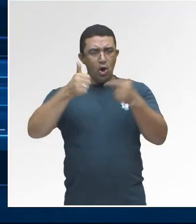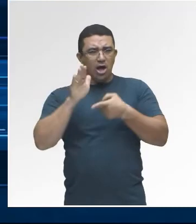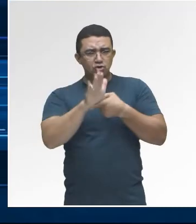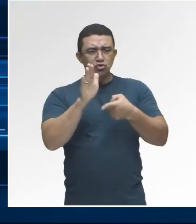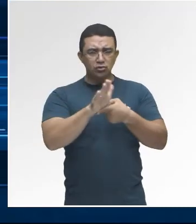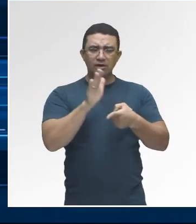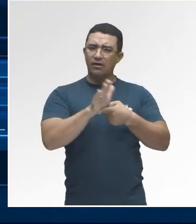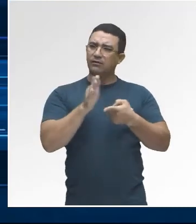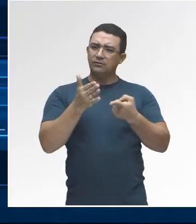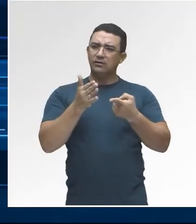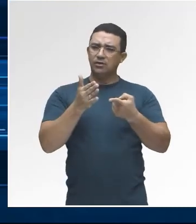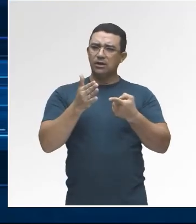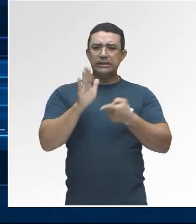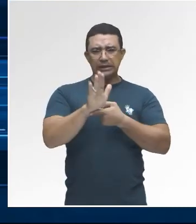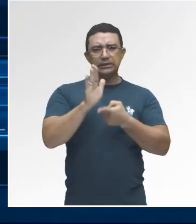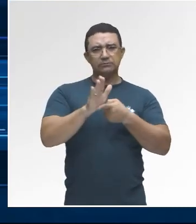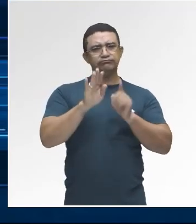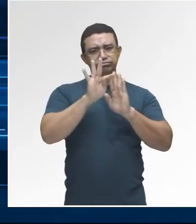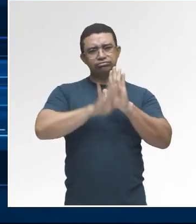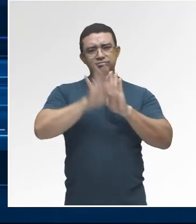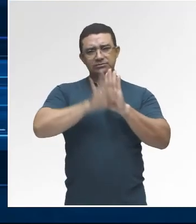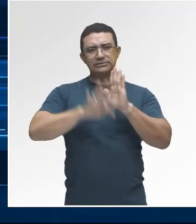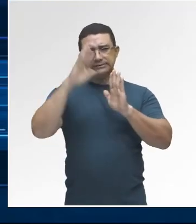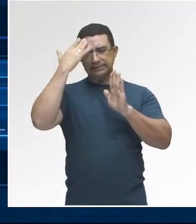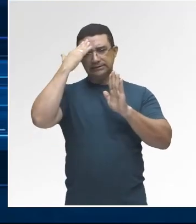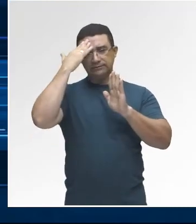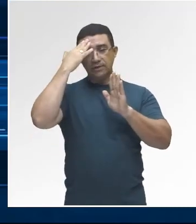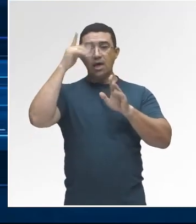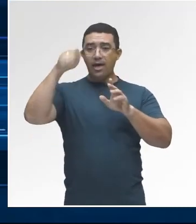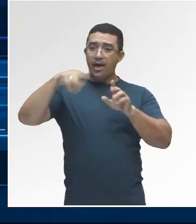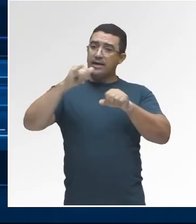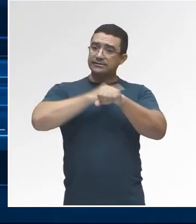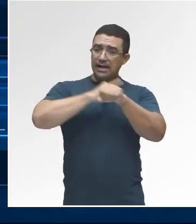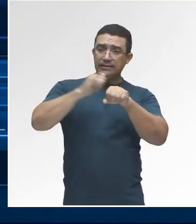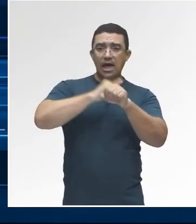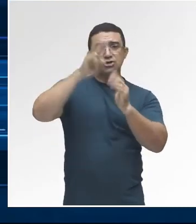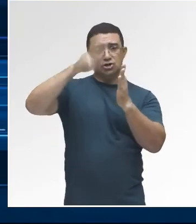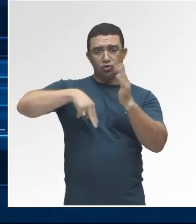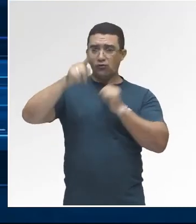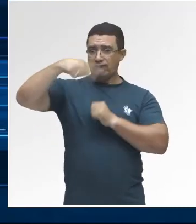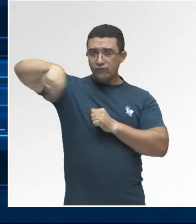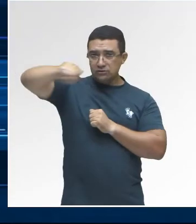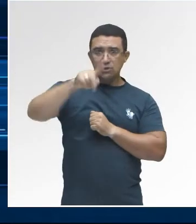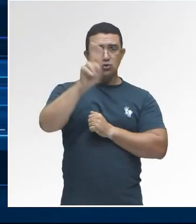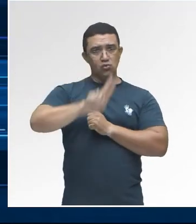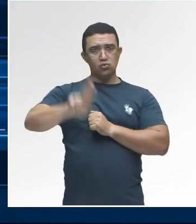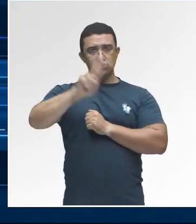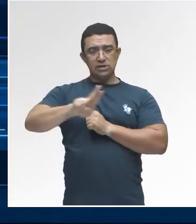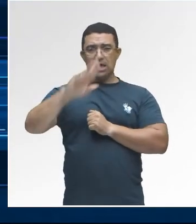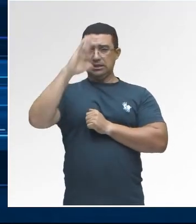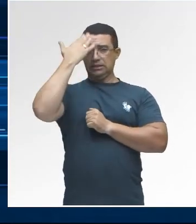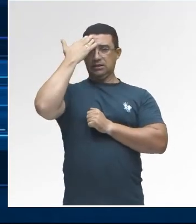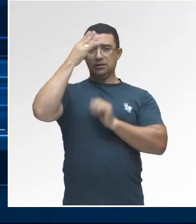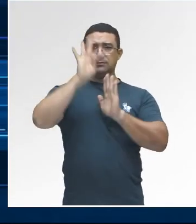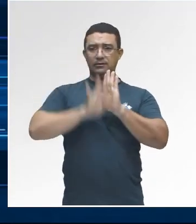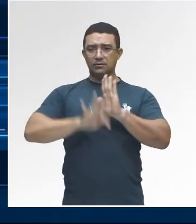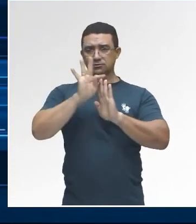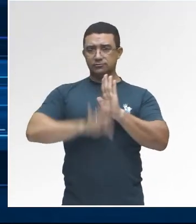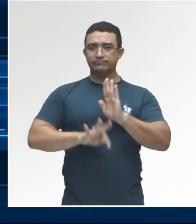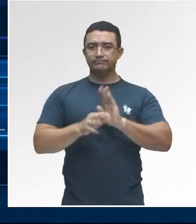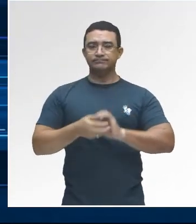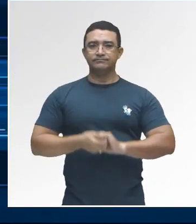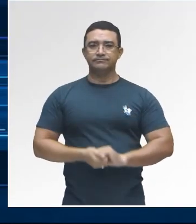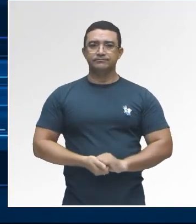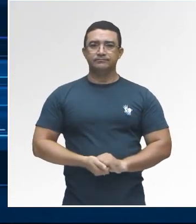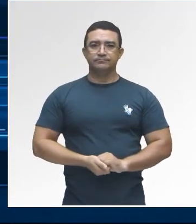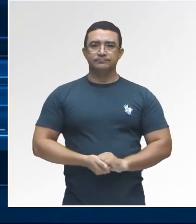o significado, não é? Então, são estratégias de leitura que você vai utilizar mesmo para poder compreender o texto. Então, o que mais?